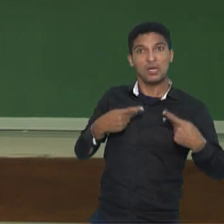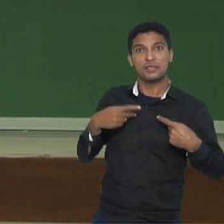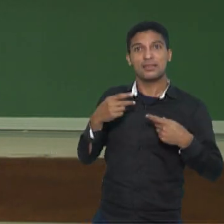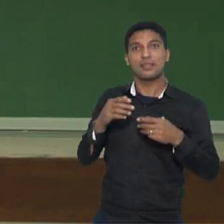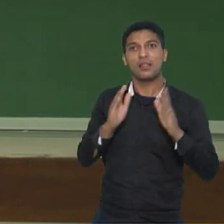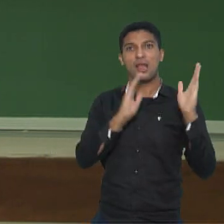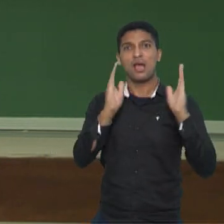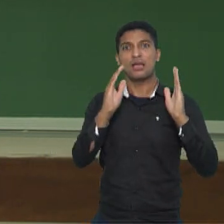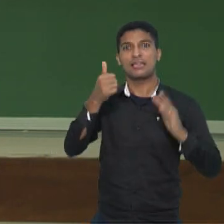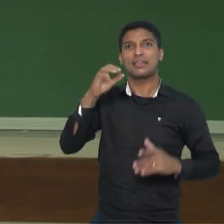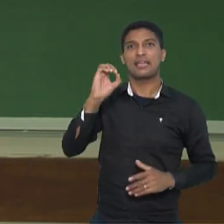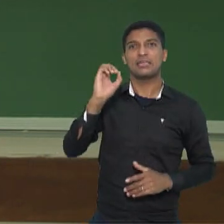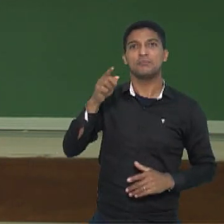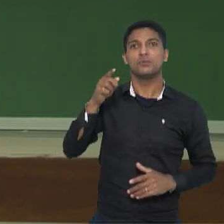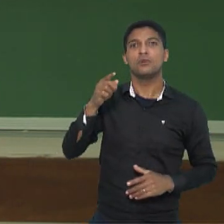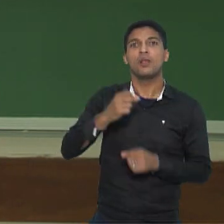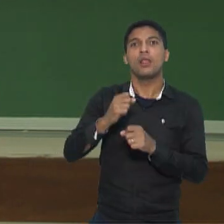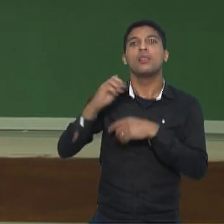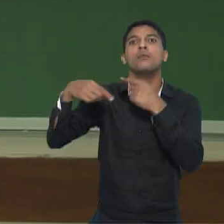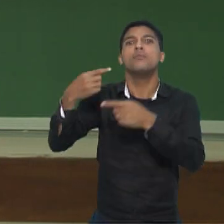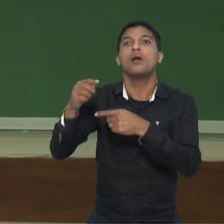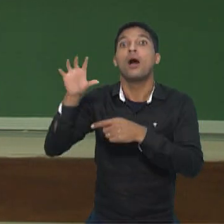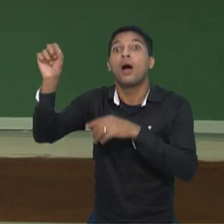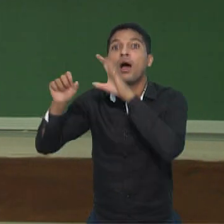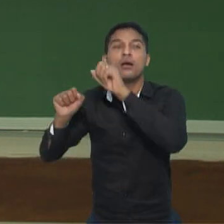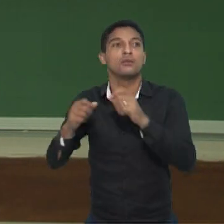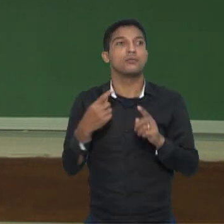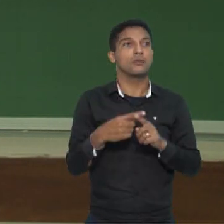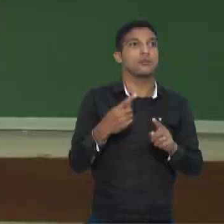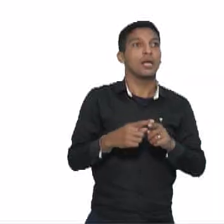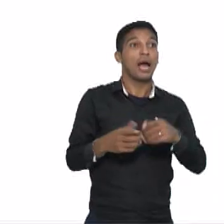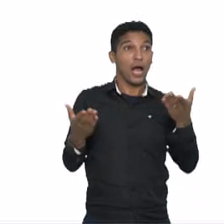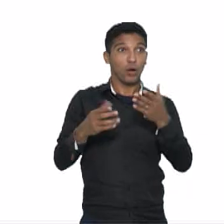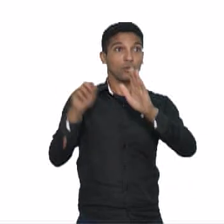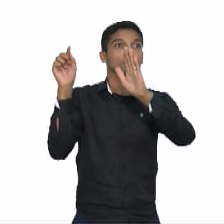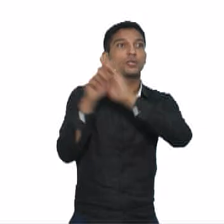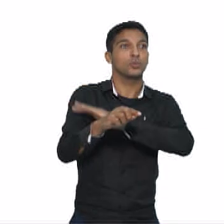isso? Tente. Vai lá. Você tem conhecimento para isso. Sua vez.